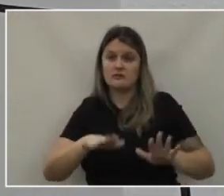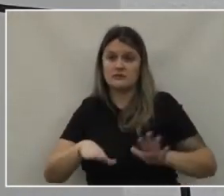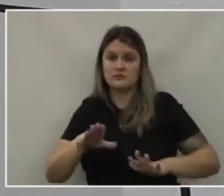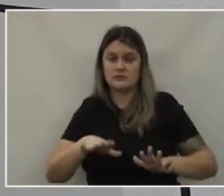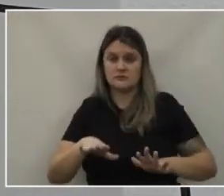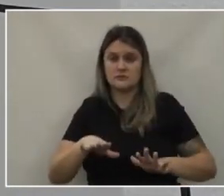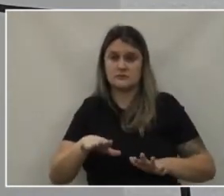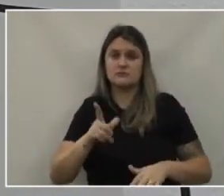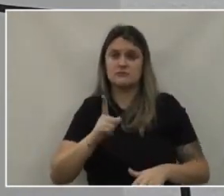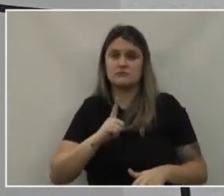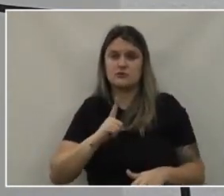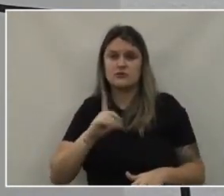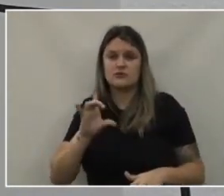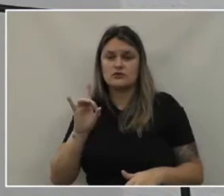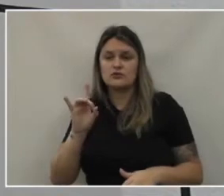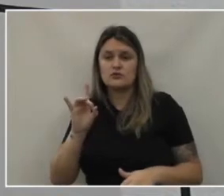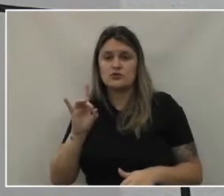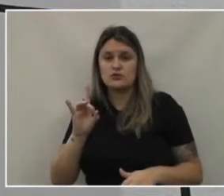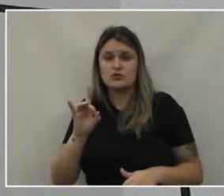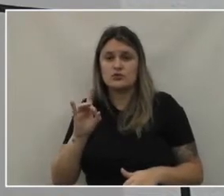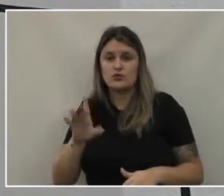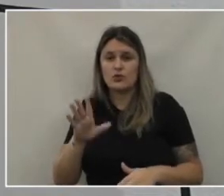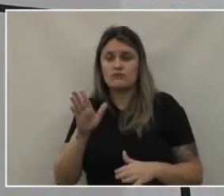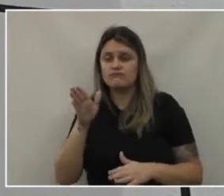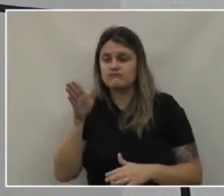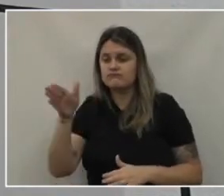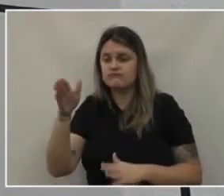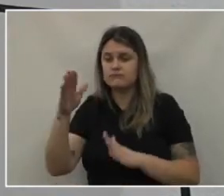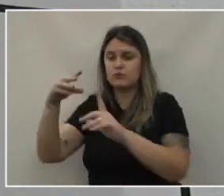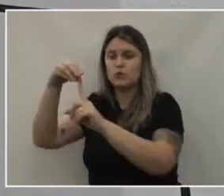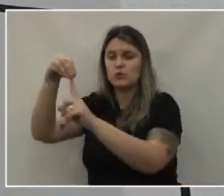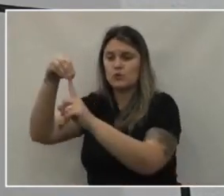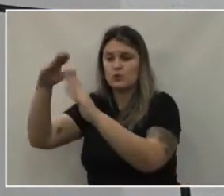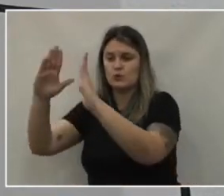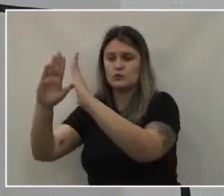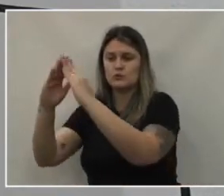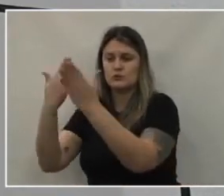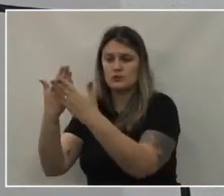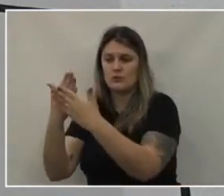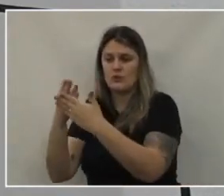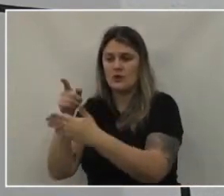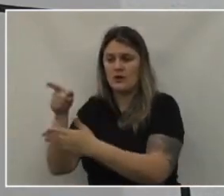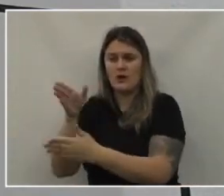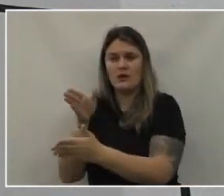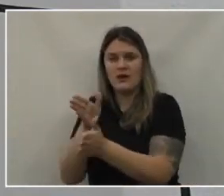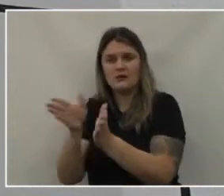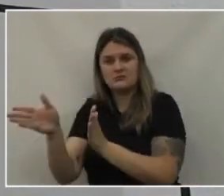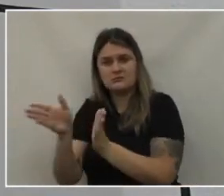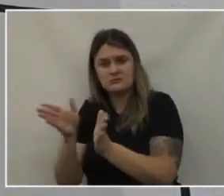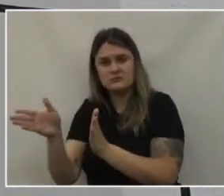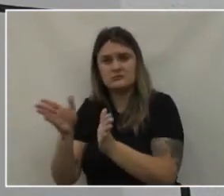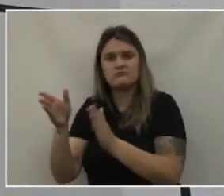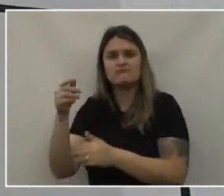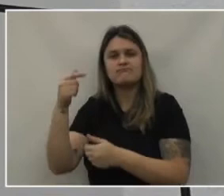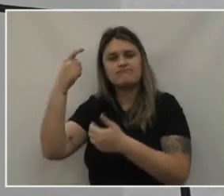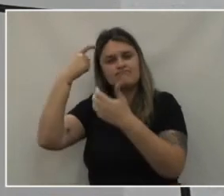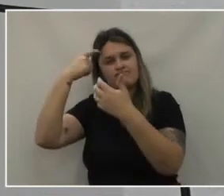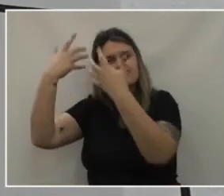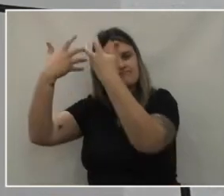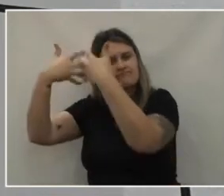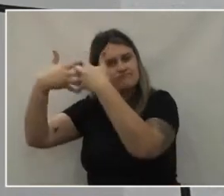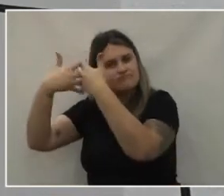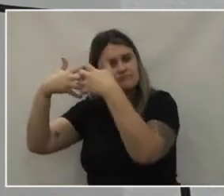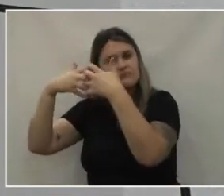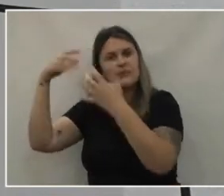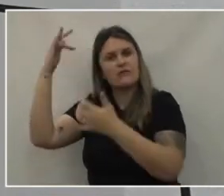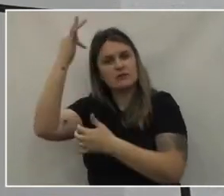vezes, possuem somente a escola como espaço de acesso à reflexão